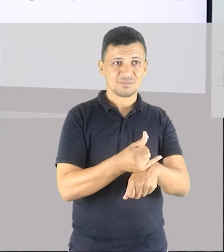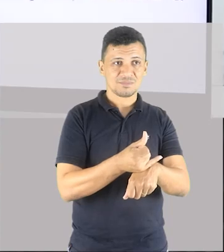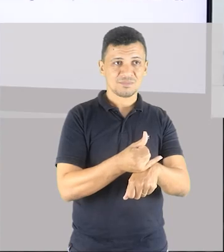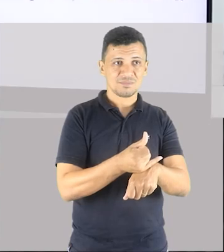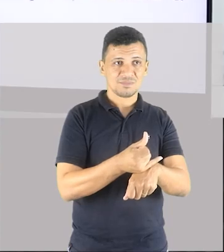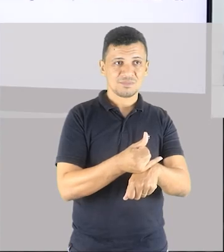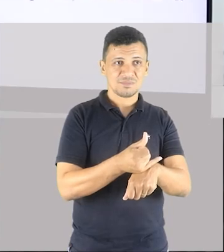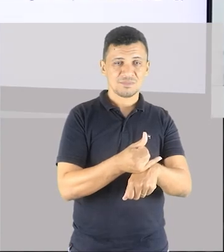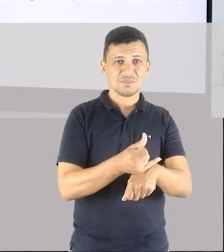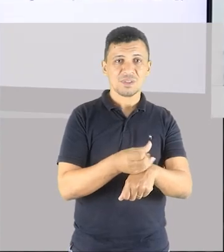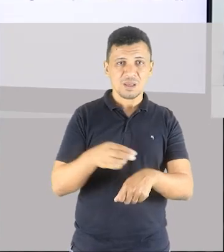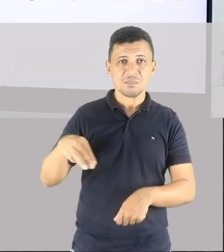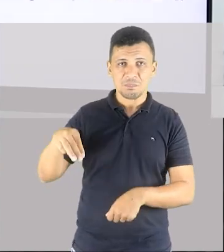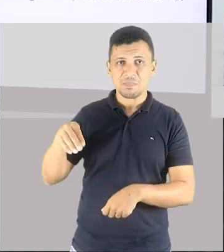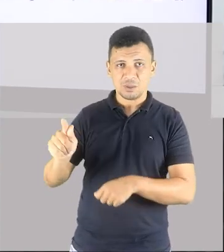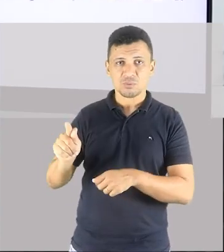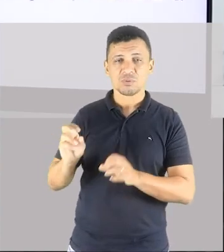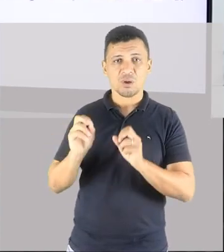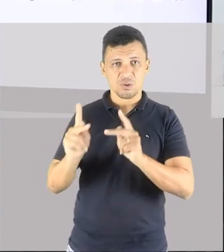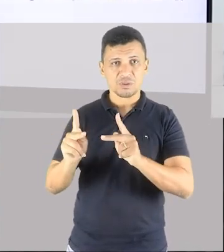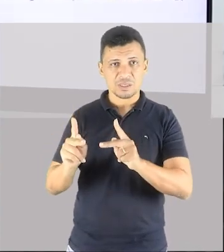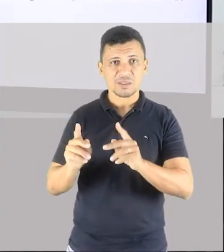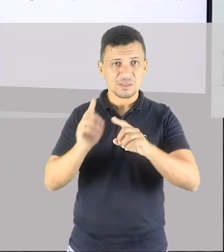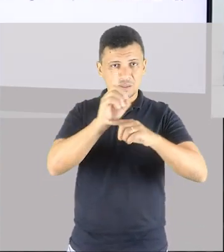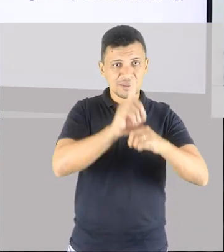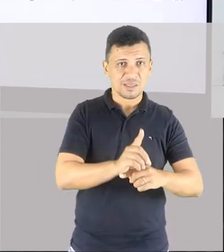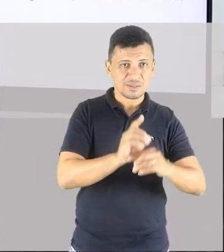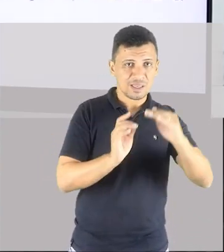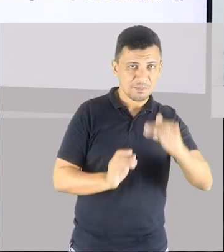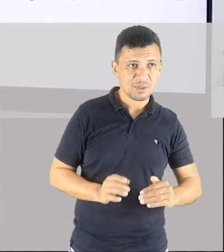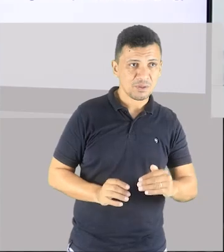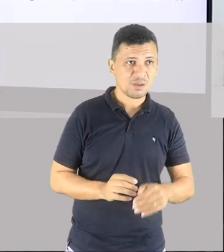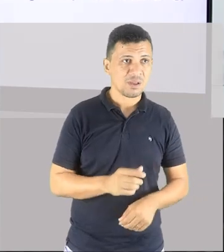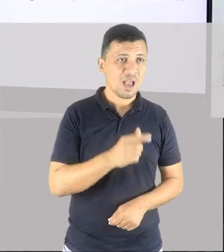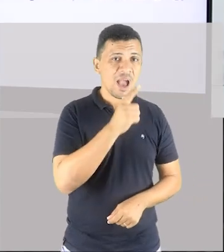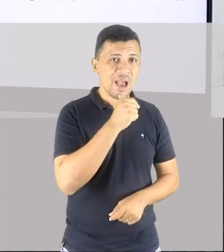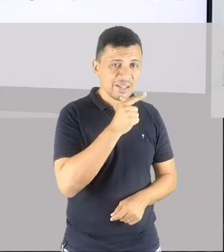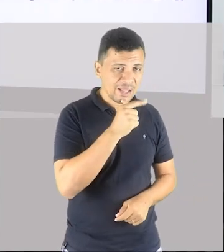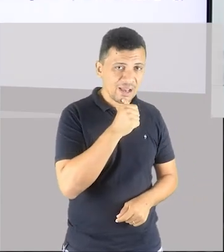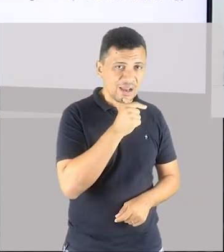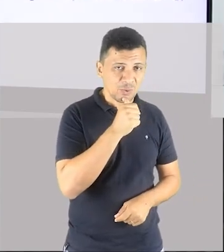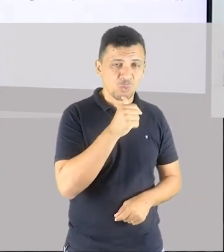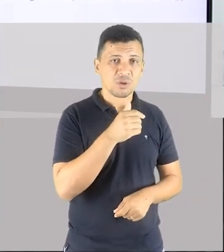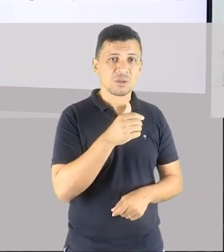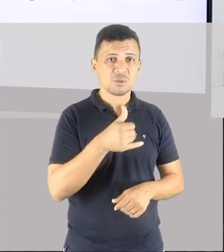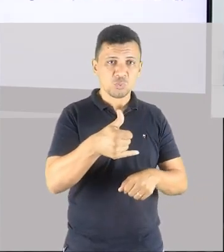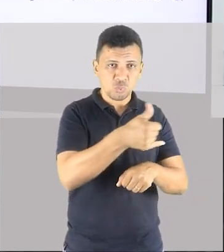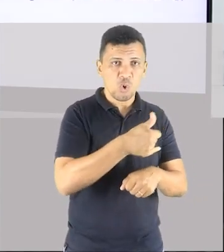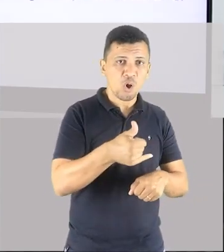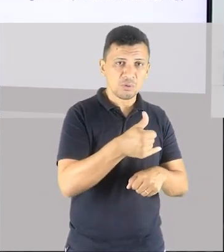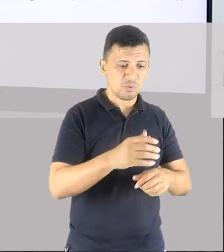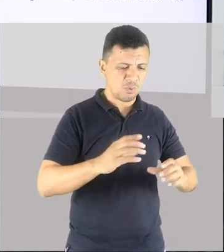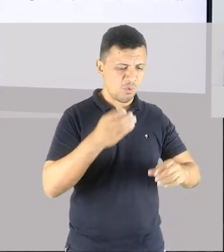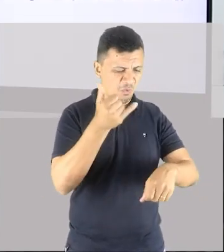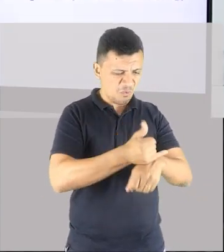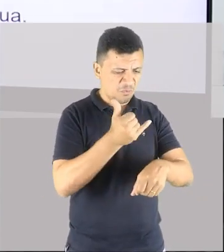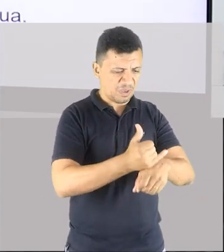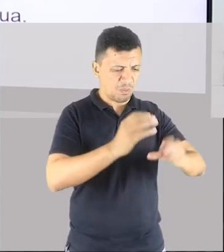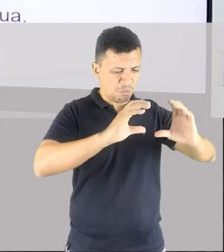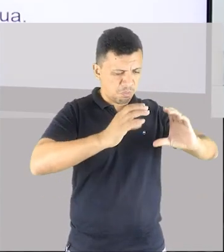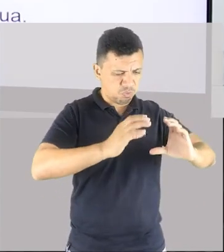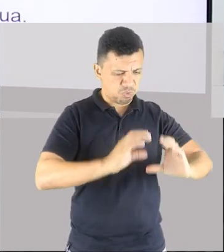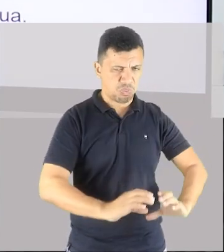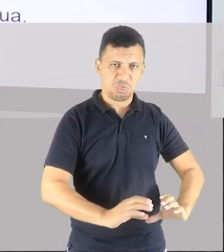flutua no mercúrio, flutua, que a densidade dele é menor, mas afunda na água, afunda no óleo. Beleza, então essa é a resposta